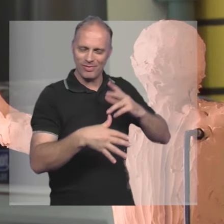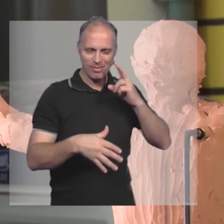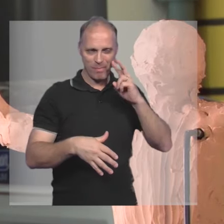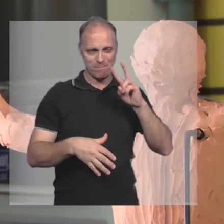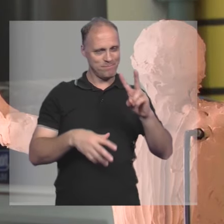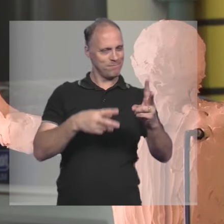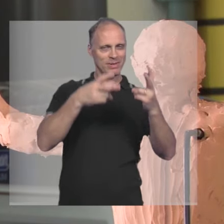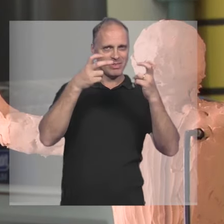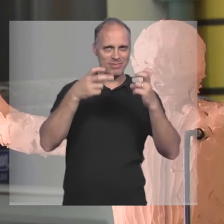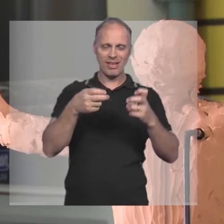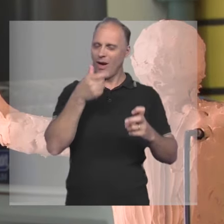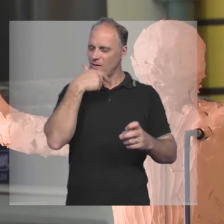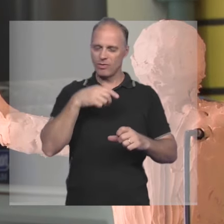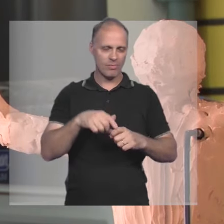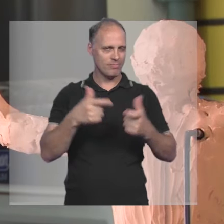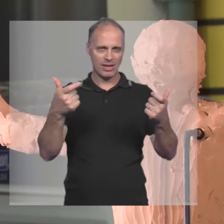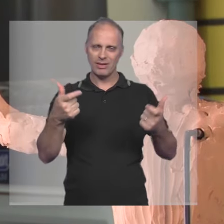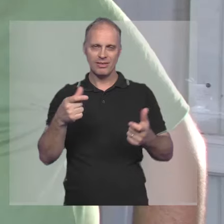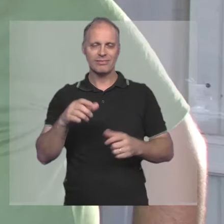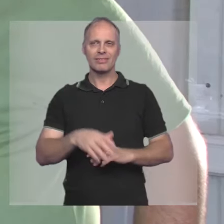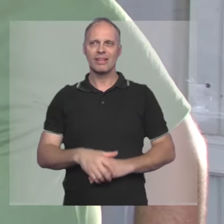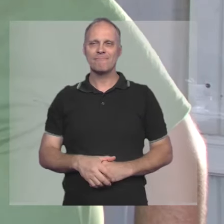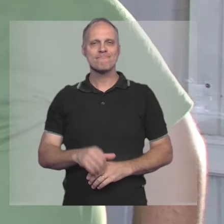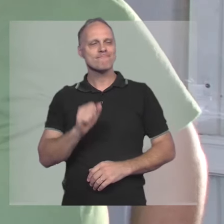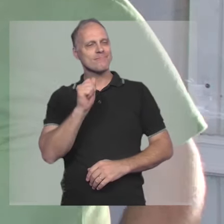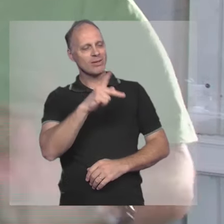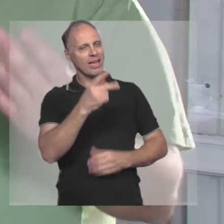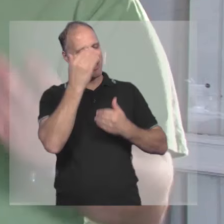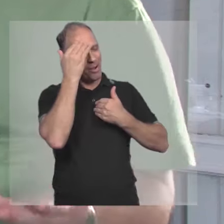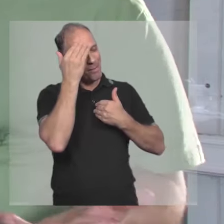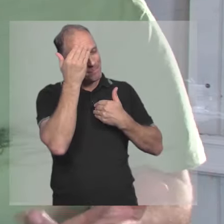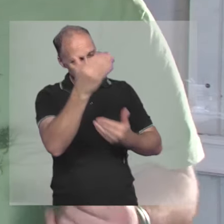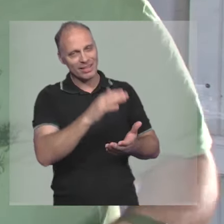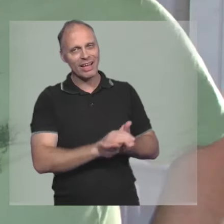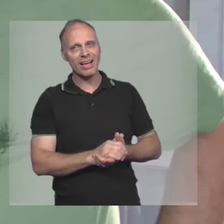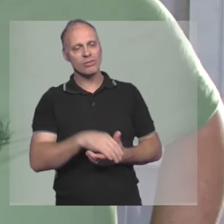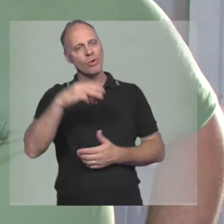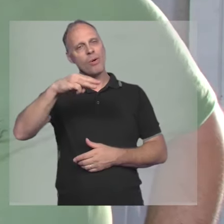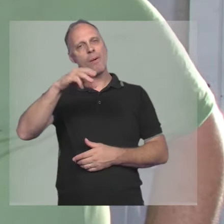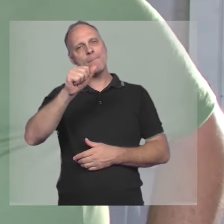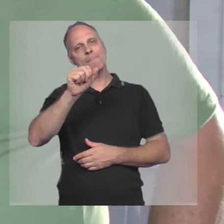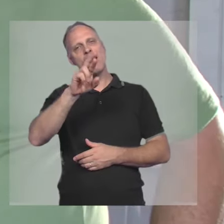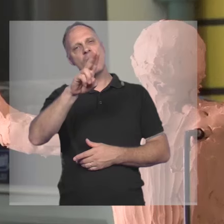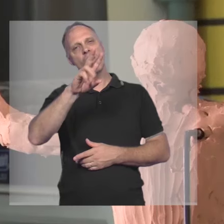que o grande lance foi esse mesmo. Ok. Obrigado,